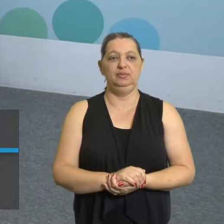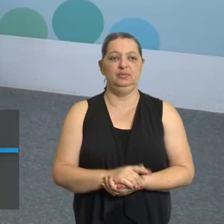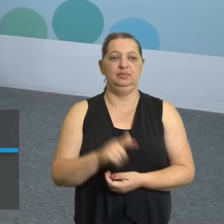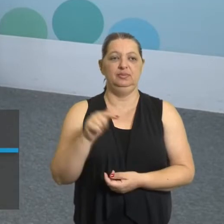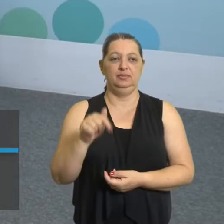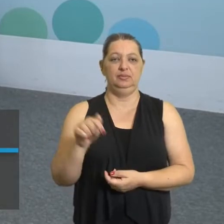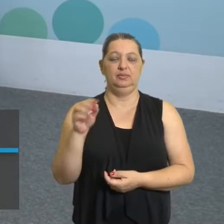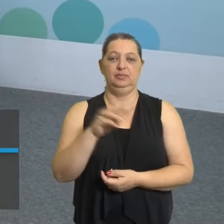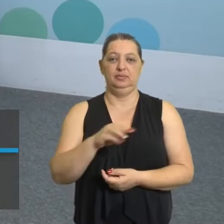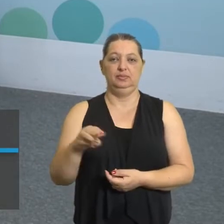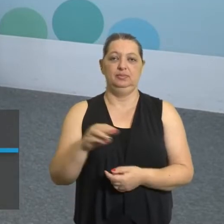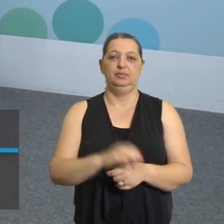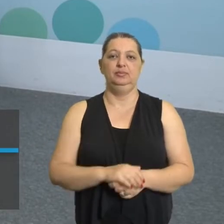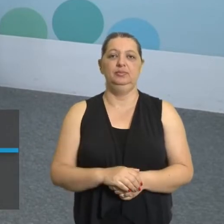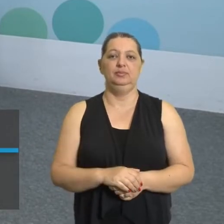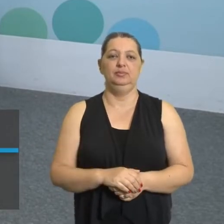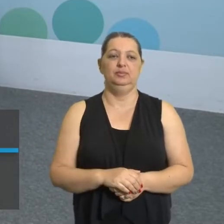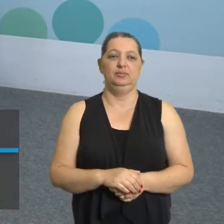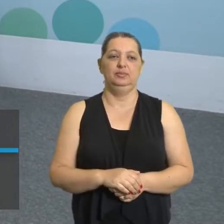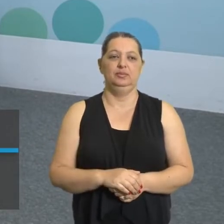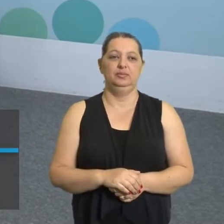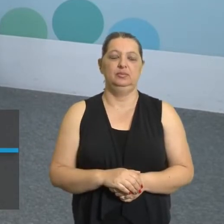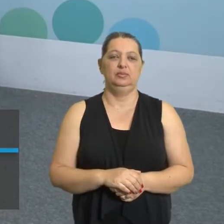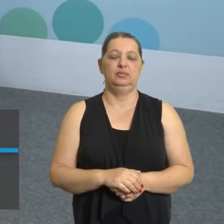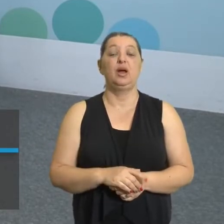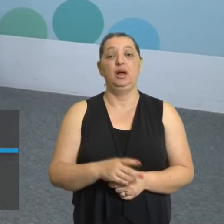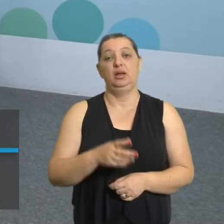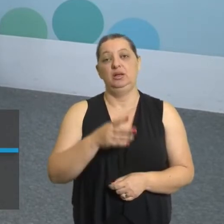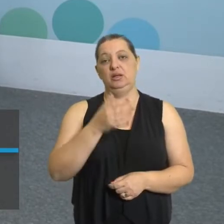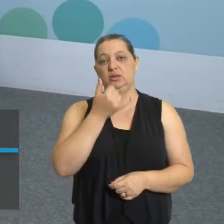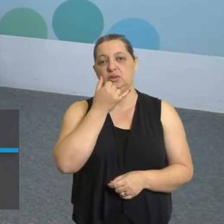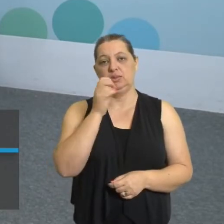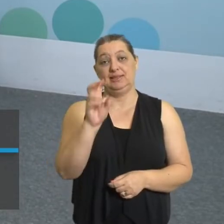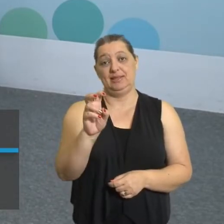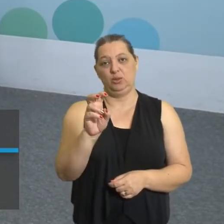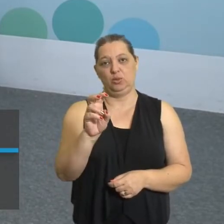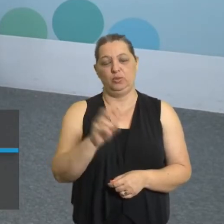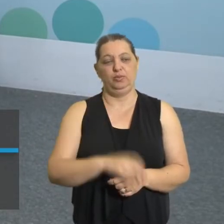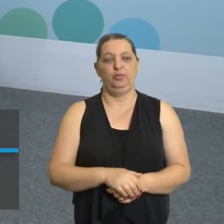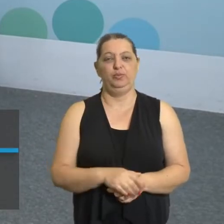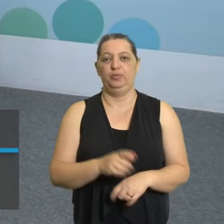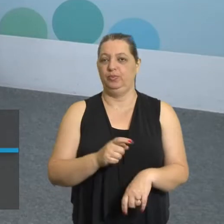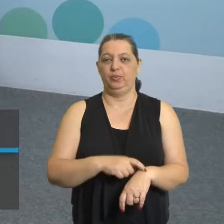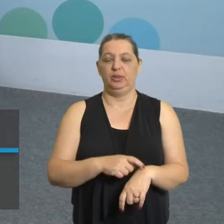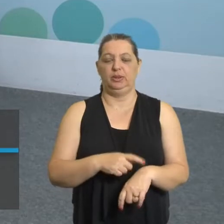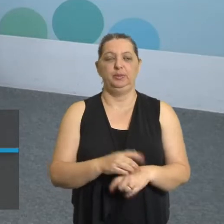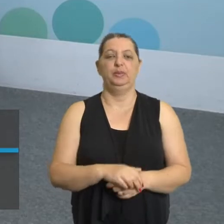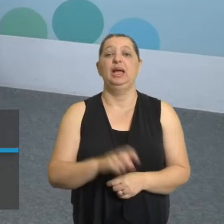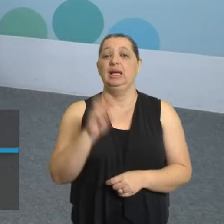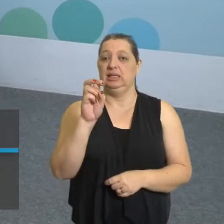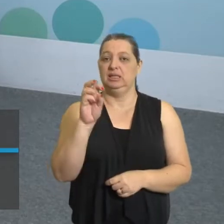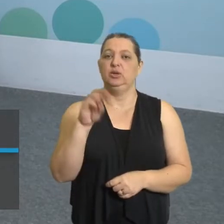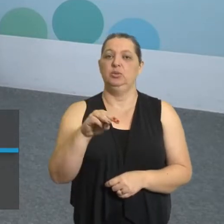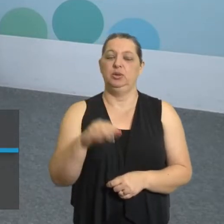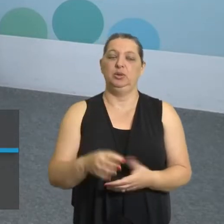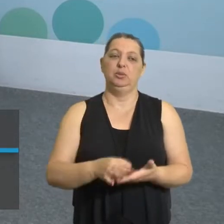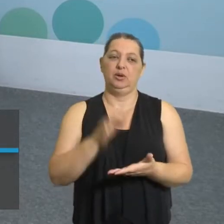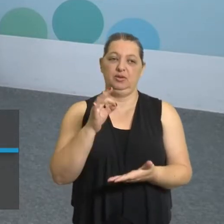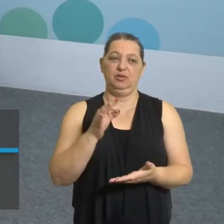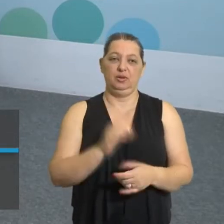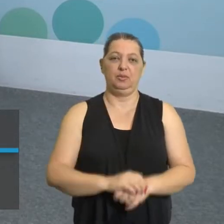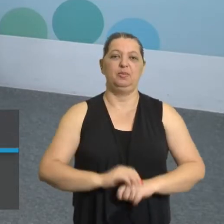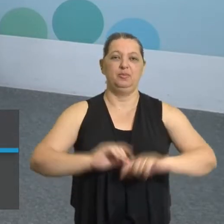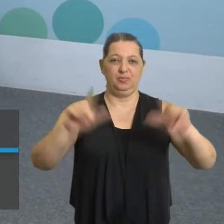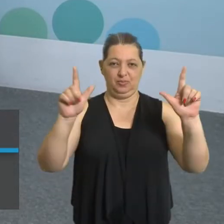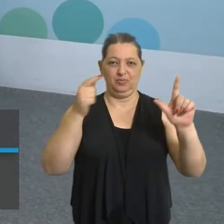se alimentarem no banheiro 7 minutos não cinco que eu acabei de ver o tempo aqui Não vai dar Tá bom então cinco minutinhos por café põe na